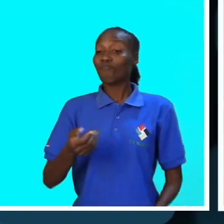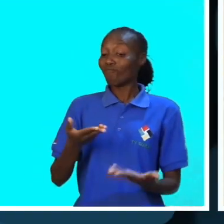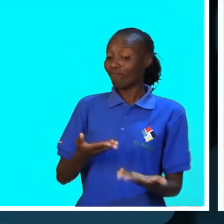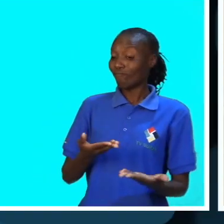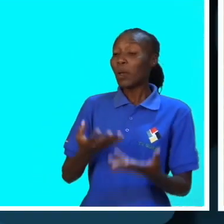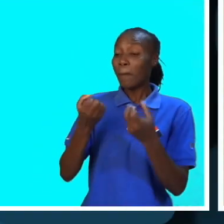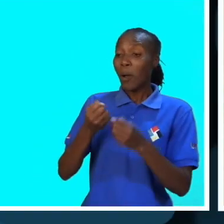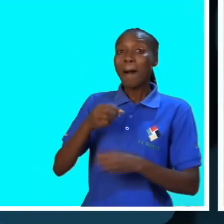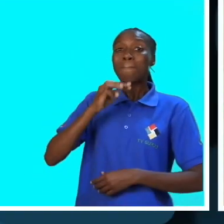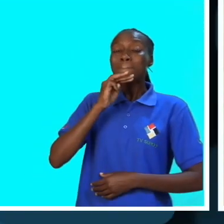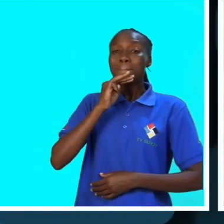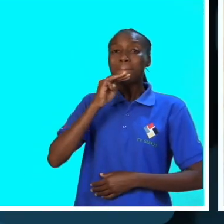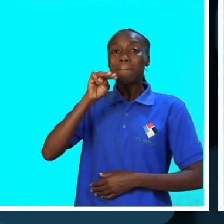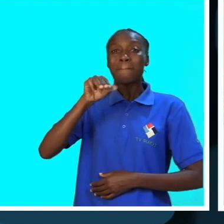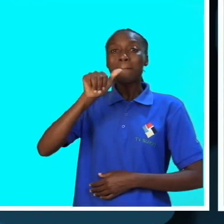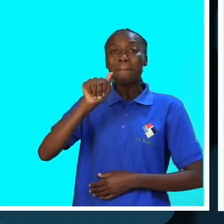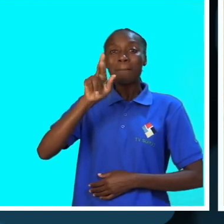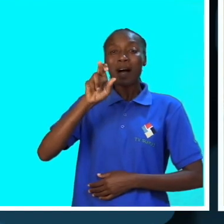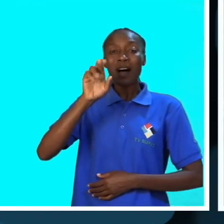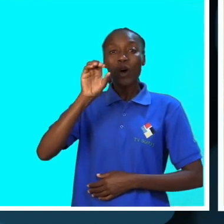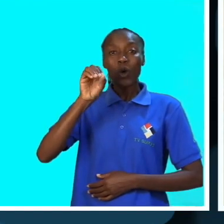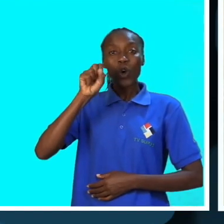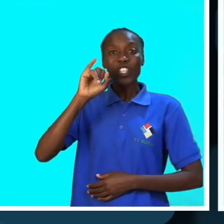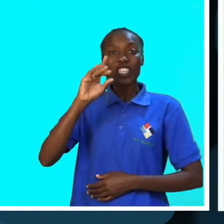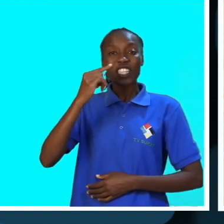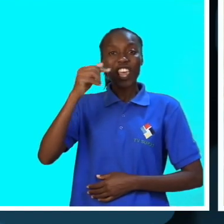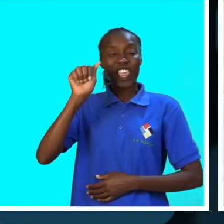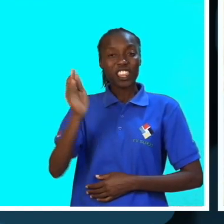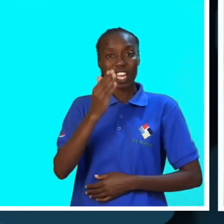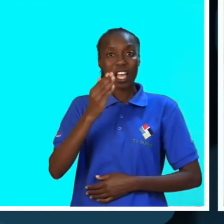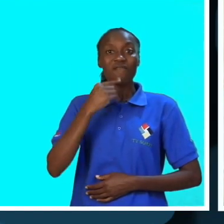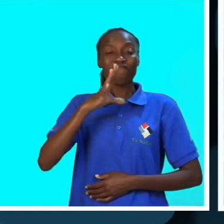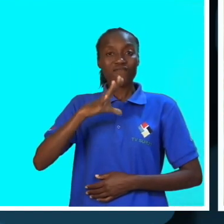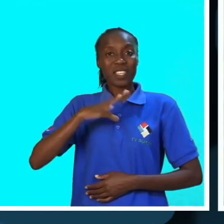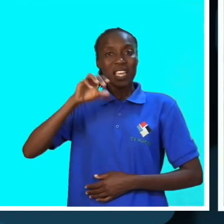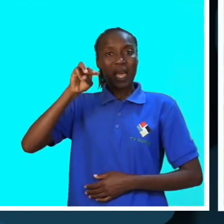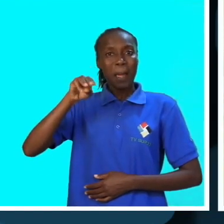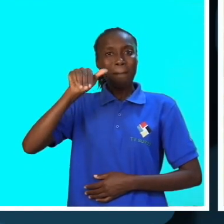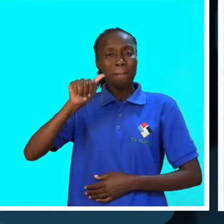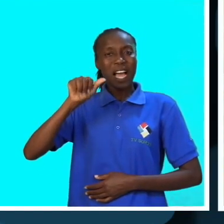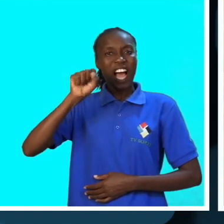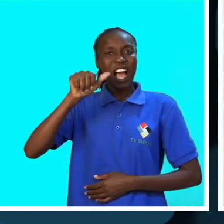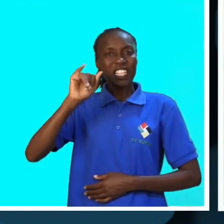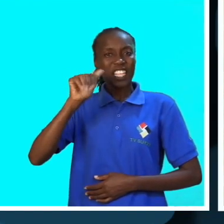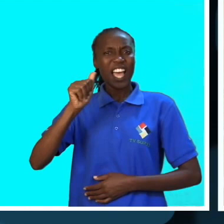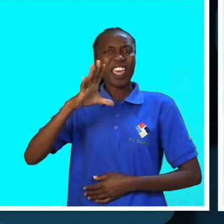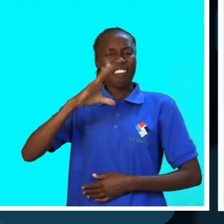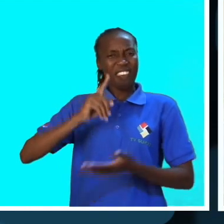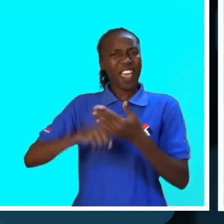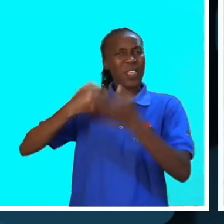Pois é, música Mamana Maria, como é que... Mamã Rosita, uma lenga-lenga, música